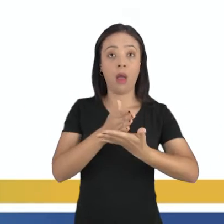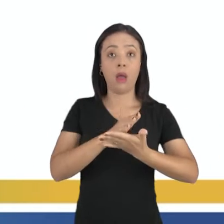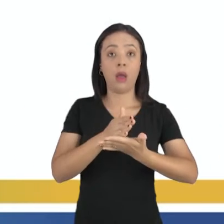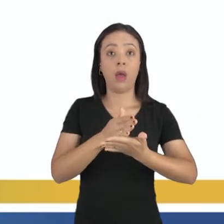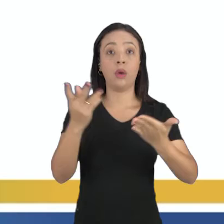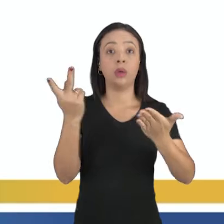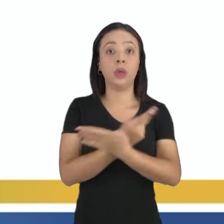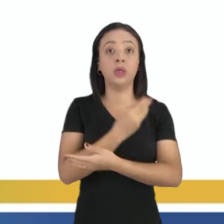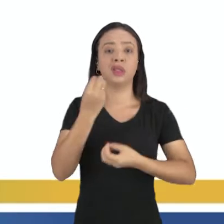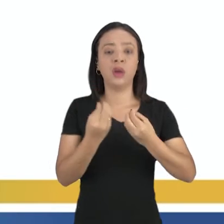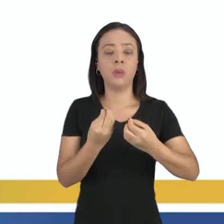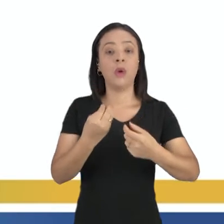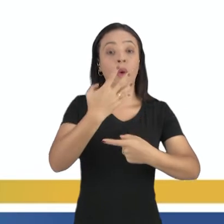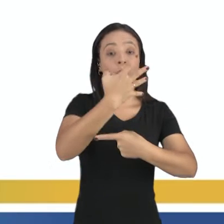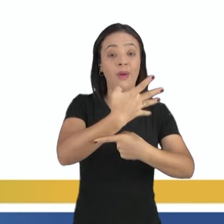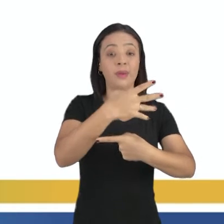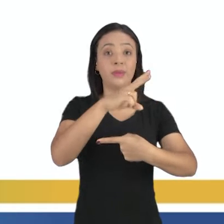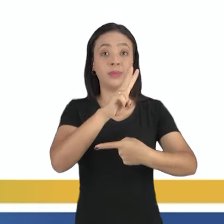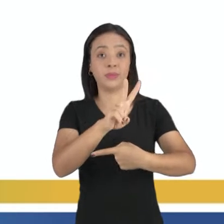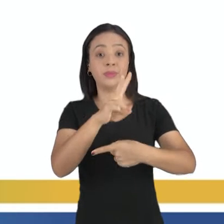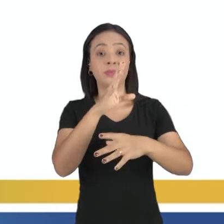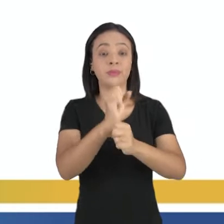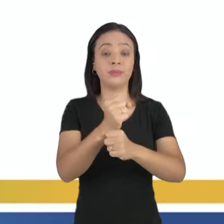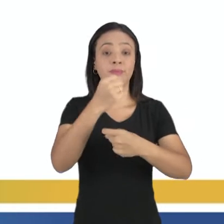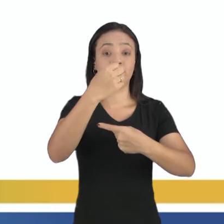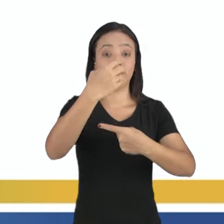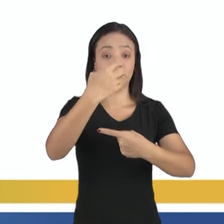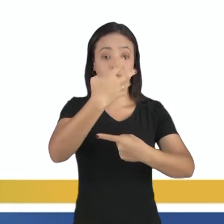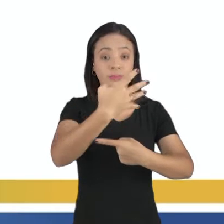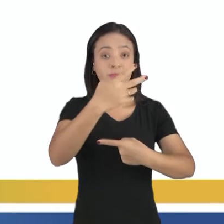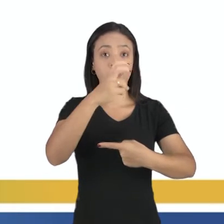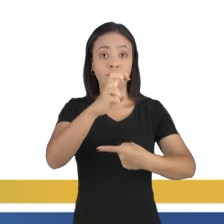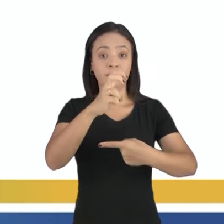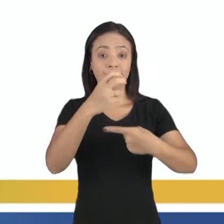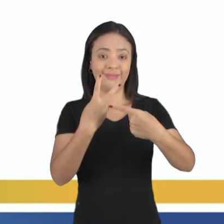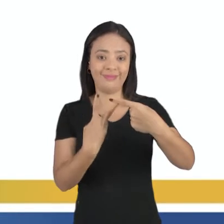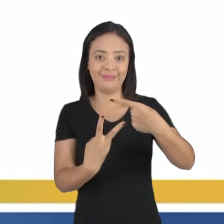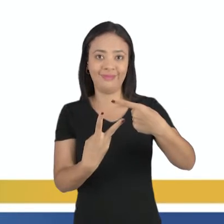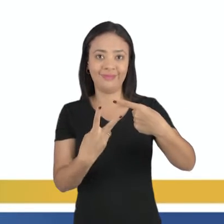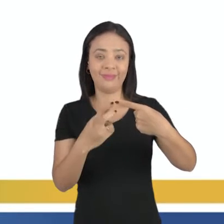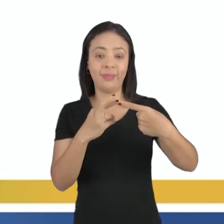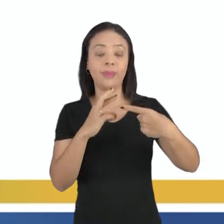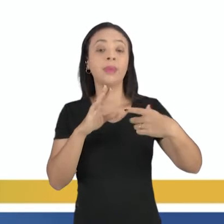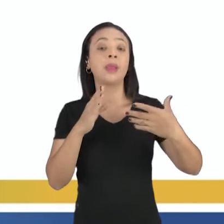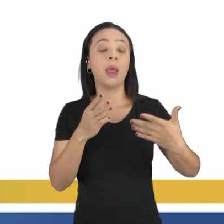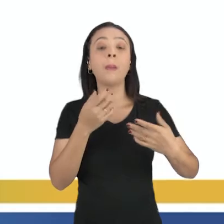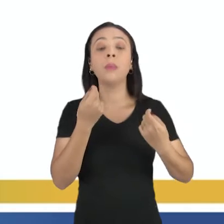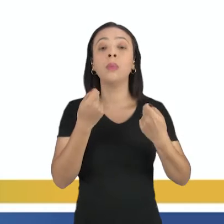de 42 mais 45 dividido para 2. Portanto,